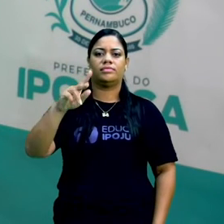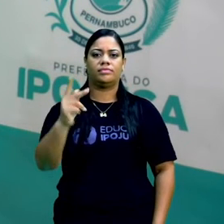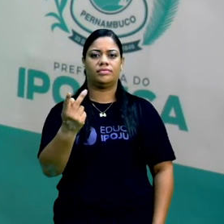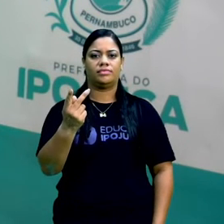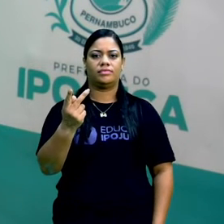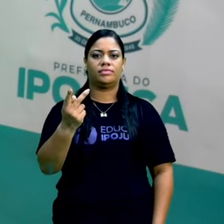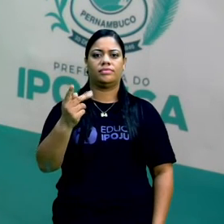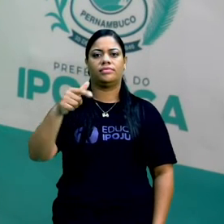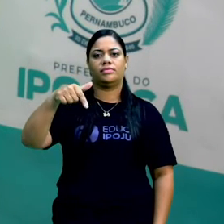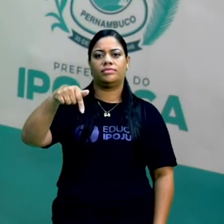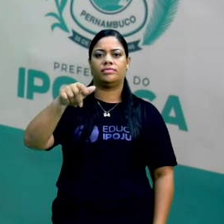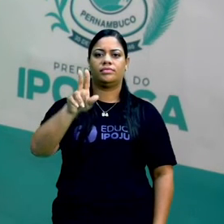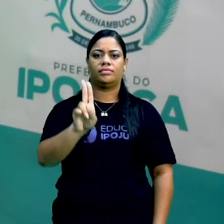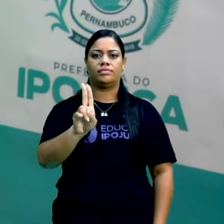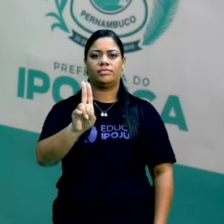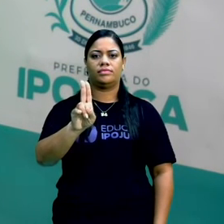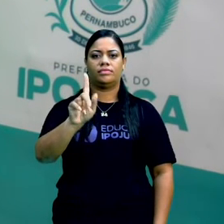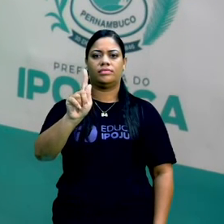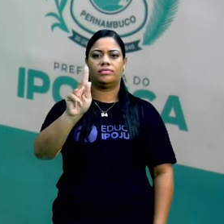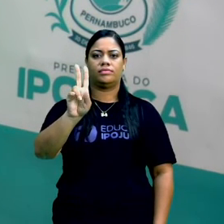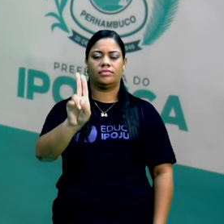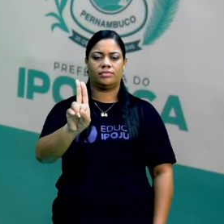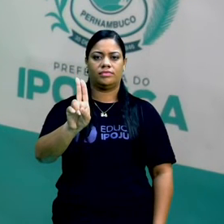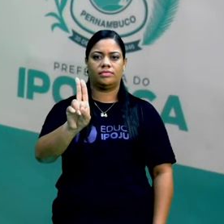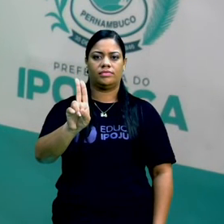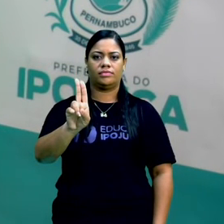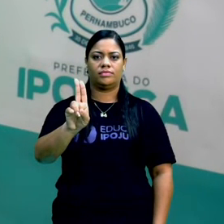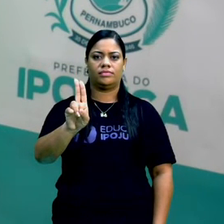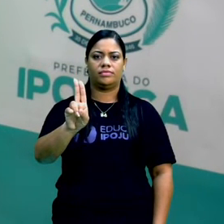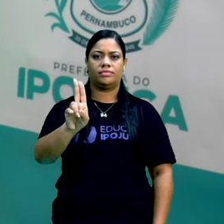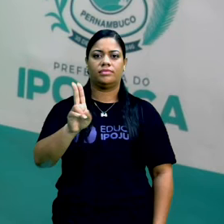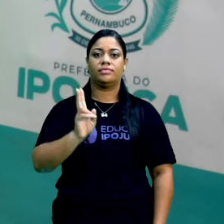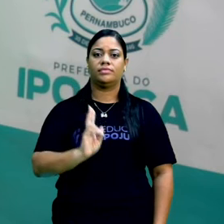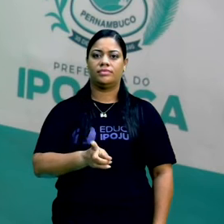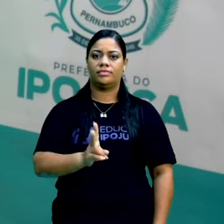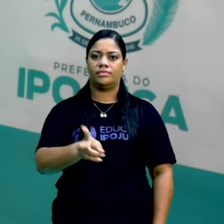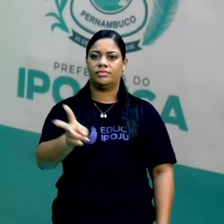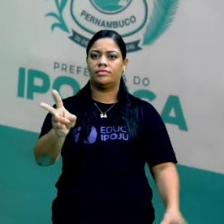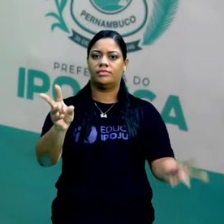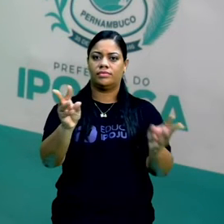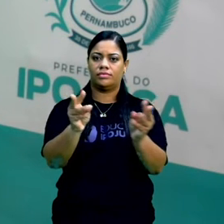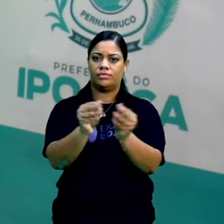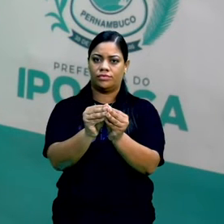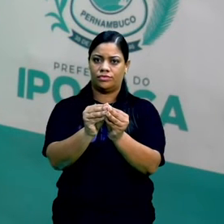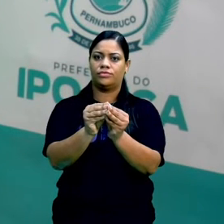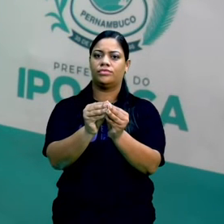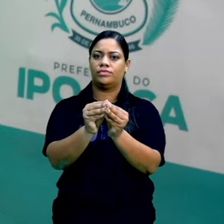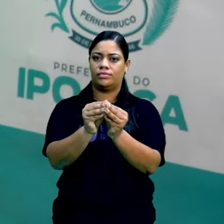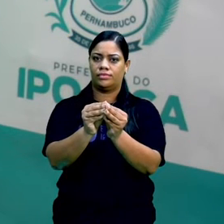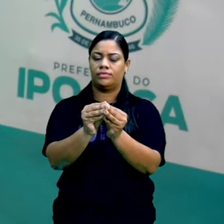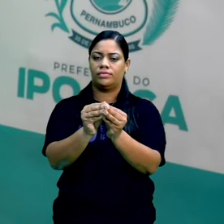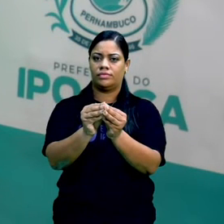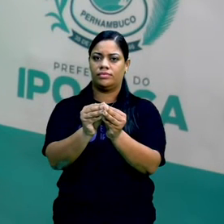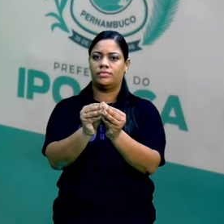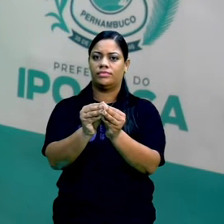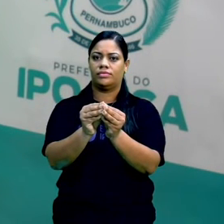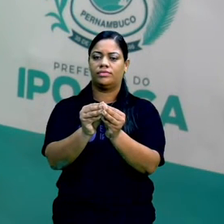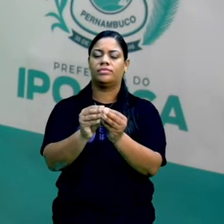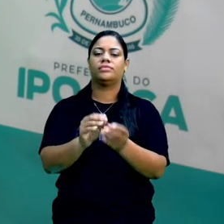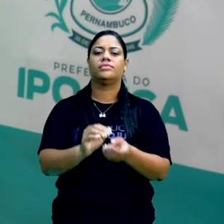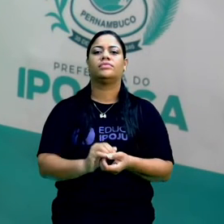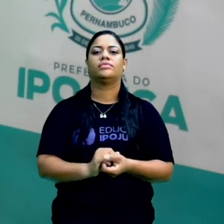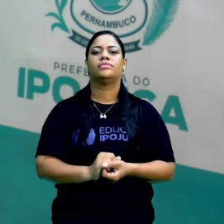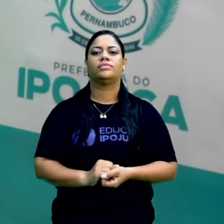NH, QU e GU, elas ficam juntinha na mesma